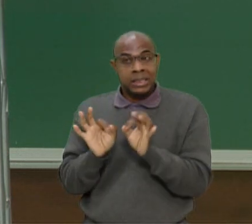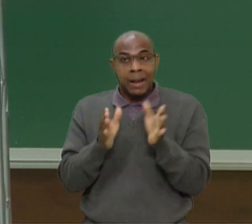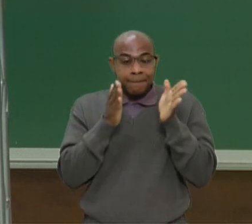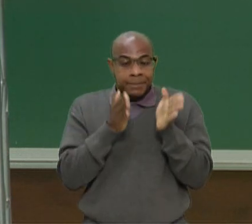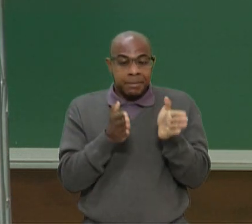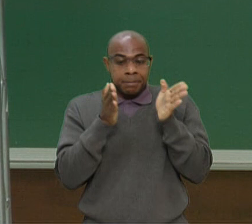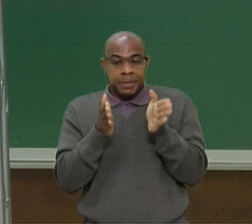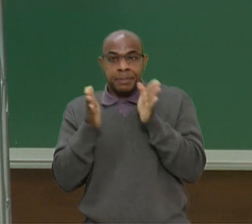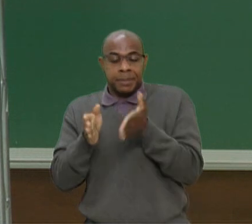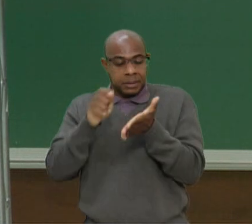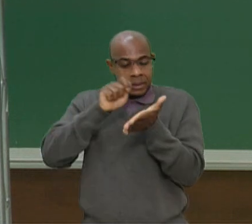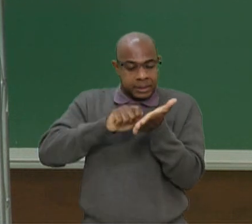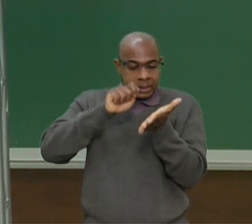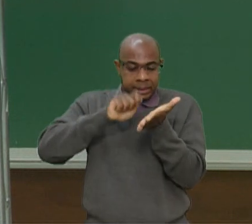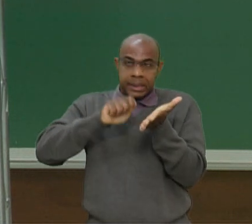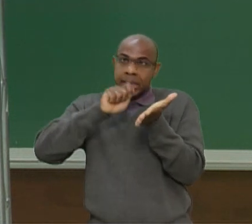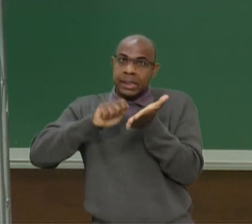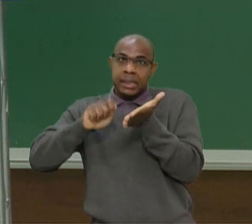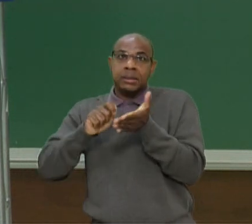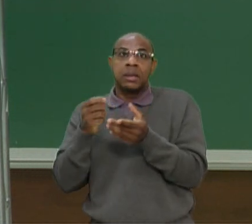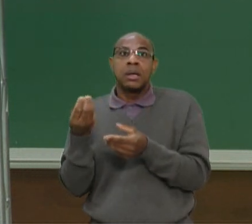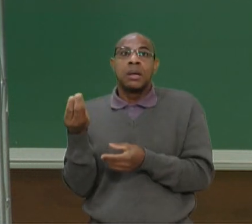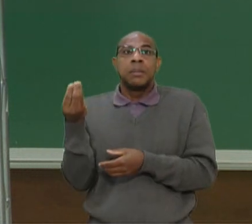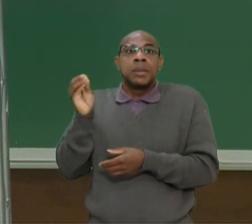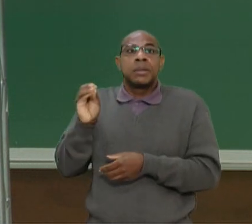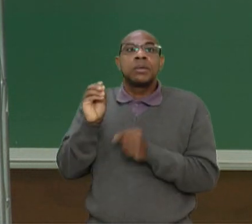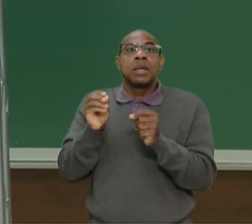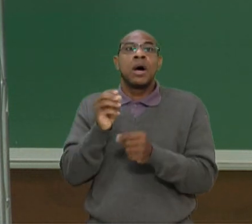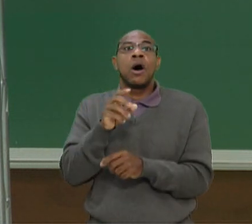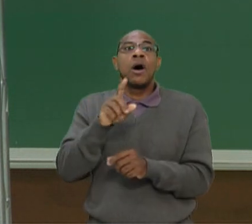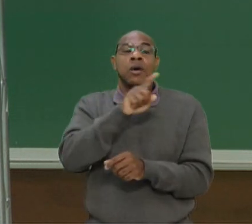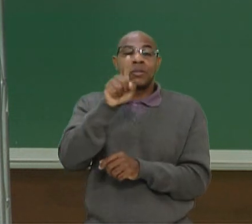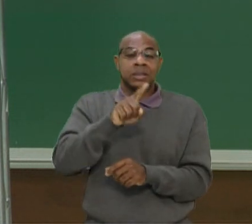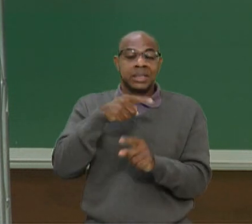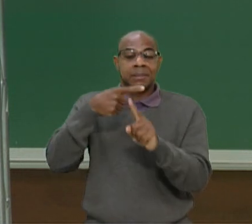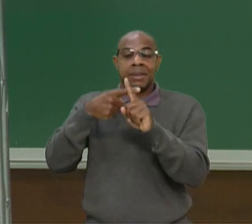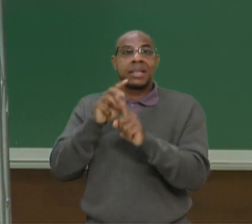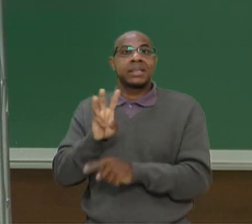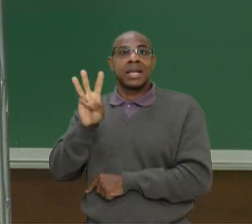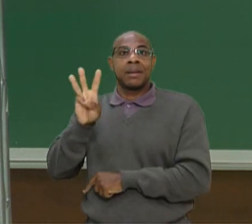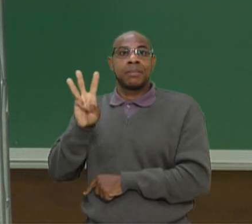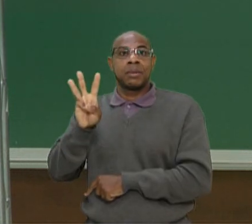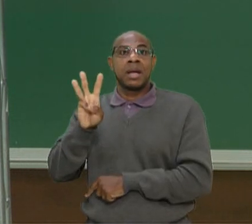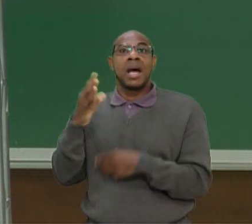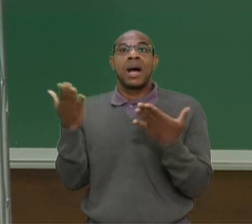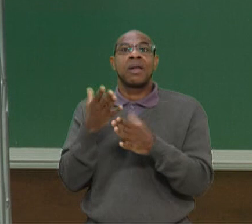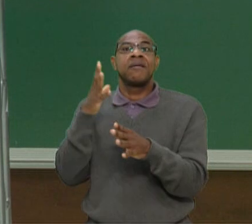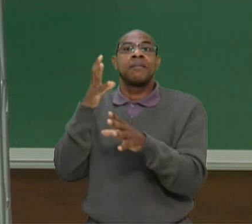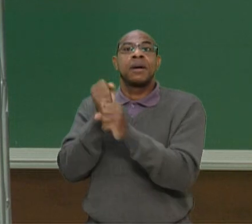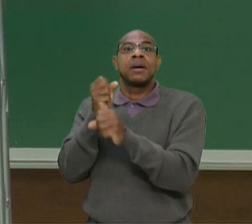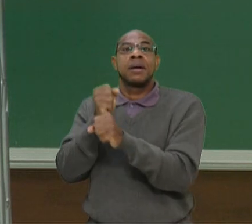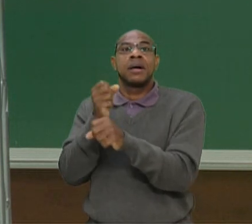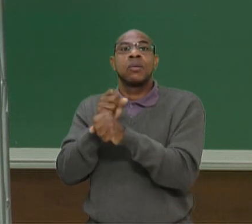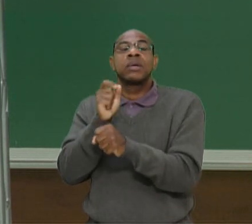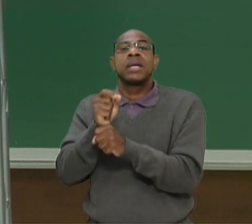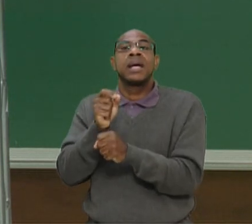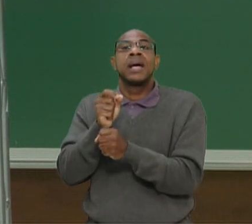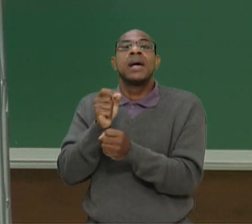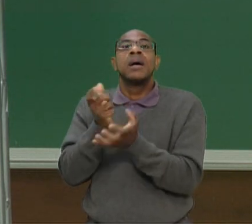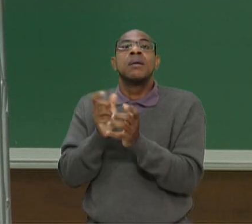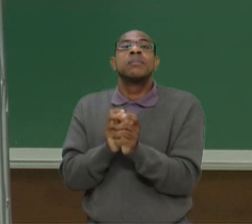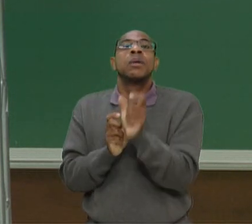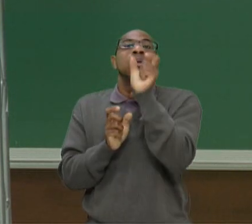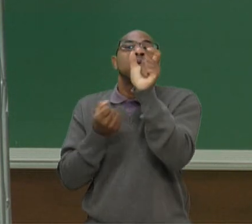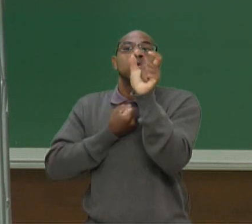a passo. Então, aqui nós colocamos o Z mais o W. Agora, o que a gente tem que fazer? Somar a parte real com a parte real,